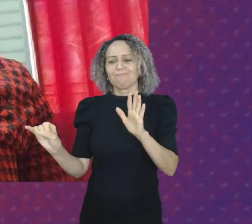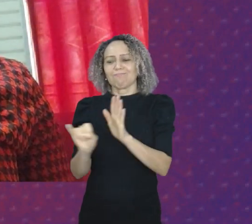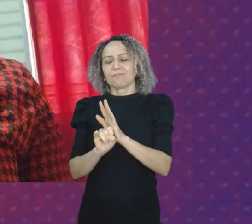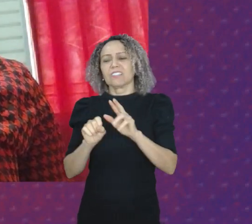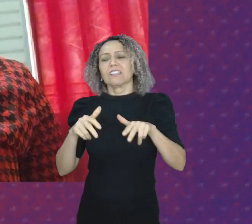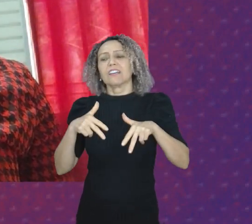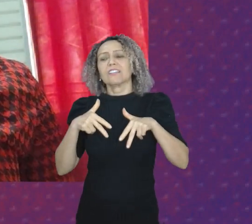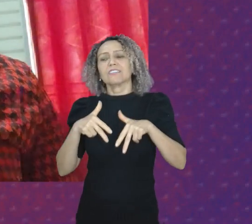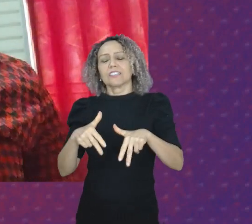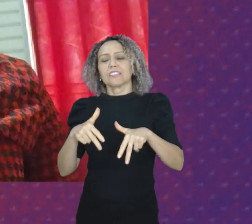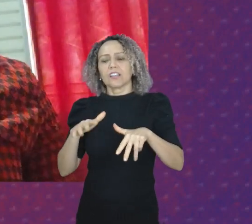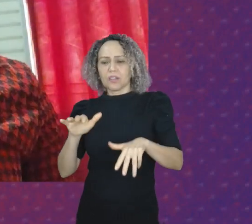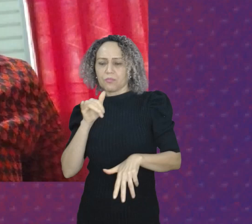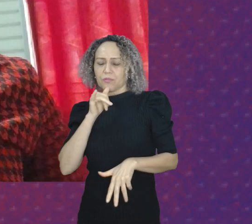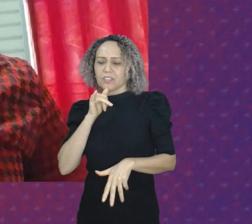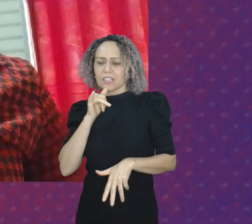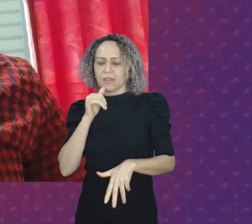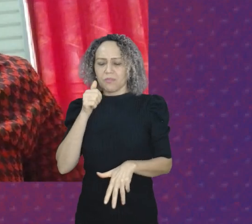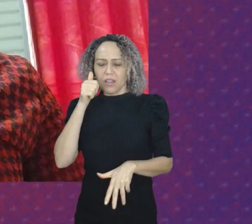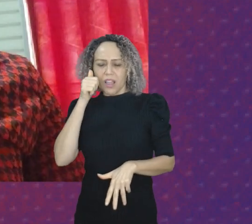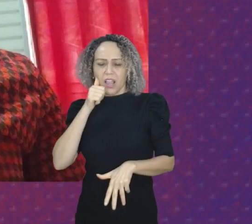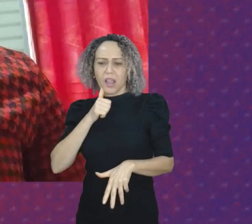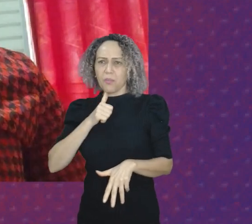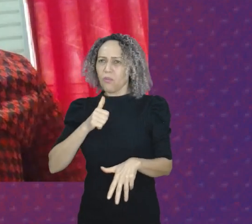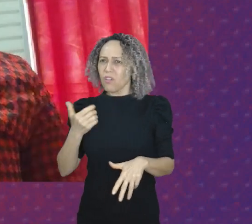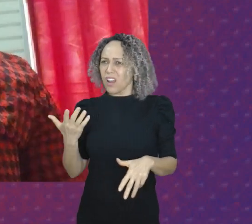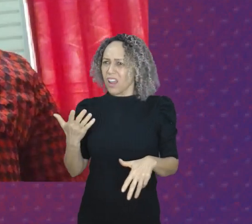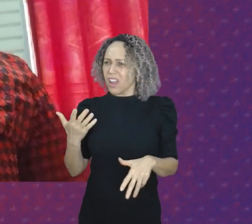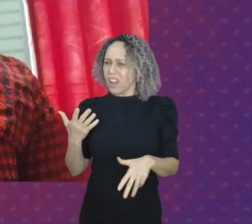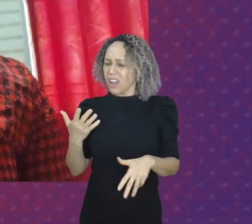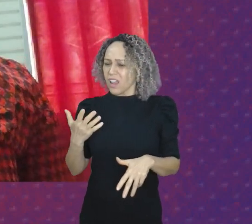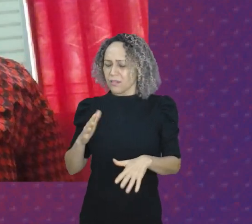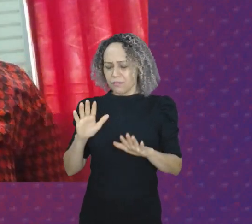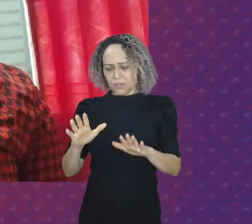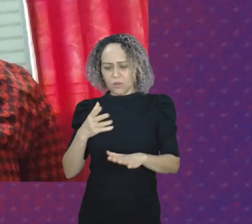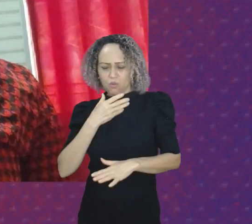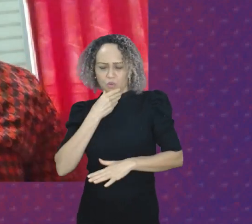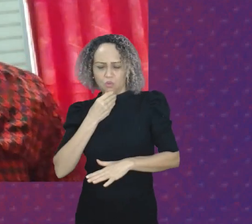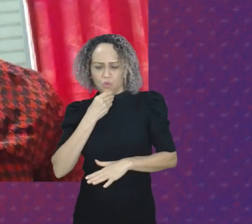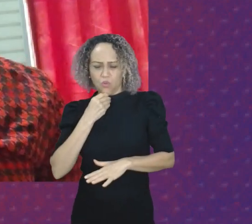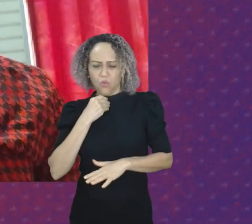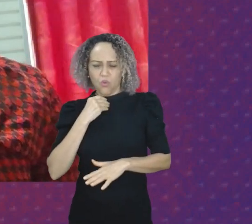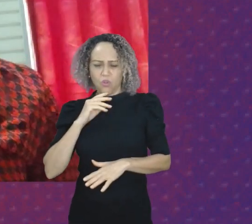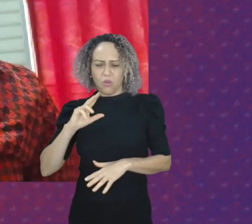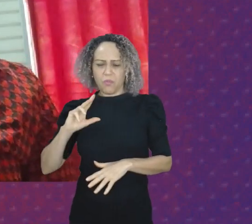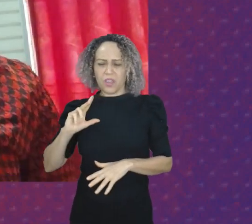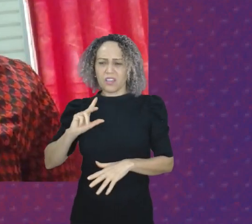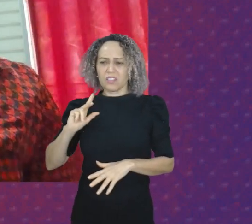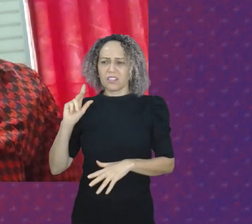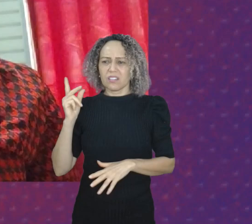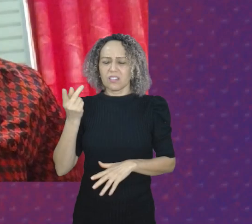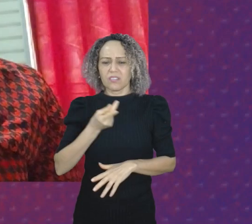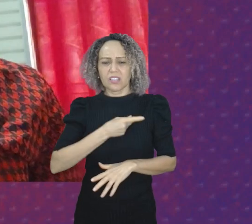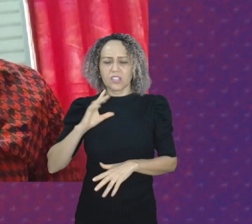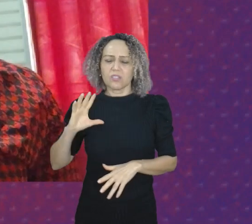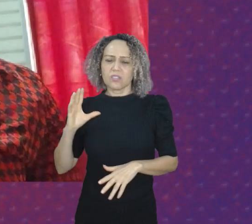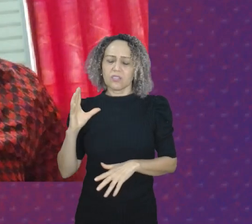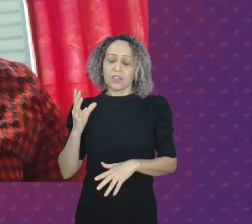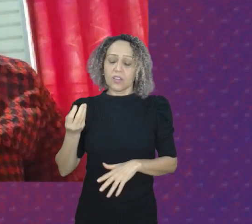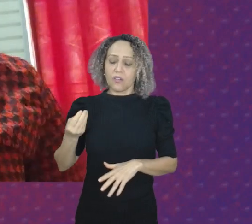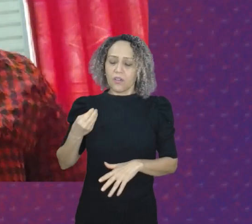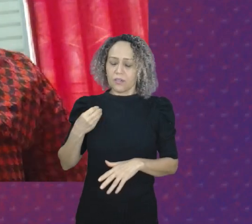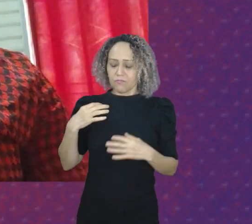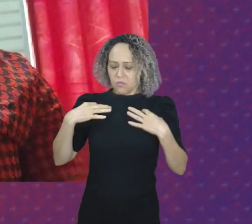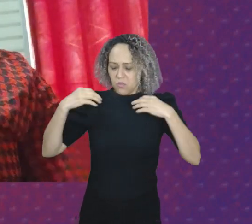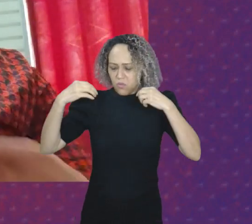Maria dentro de uma sala de aula e ser chamada de João. E é nessa hora que eu também sou convidada a me retirar da sala de aula.